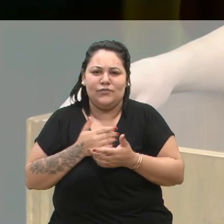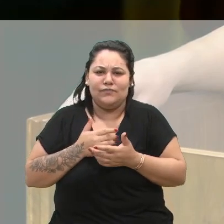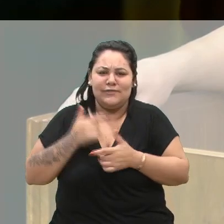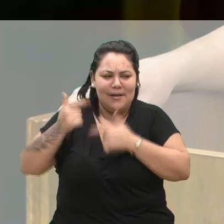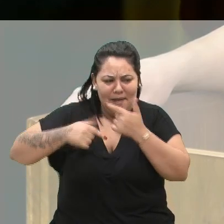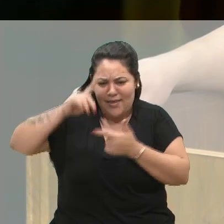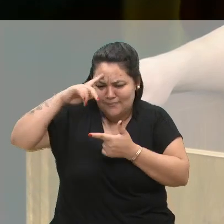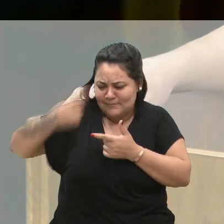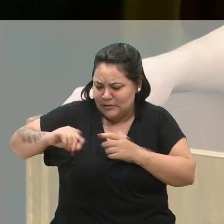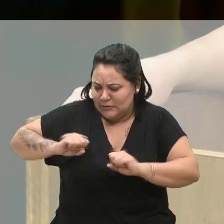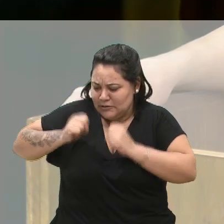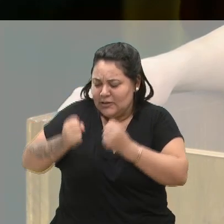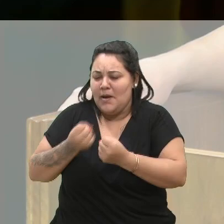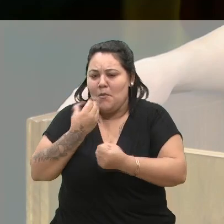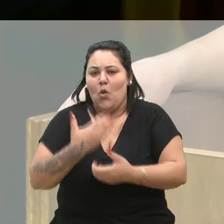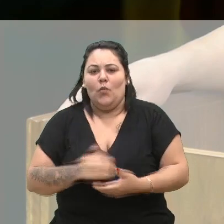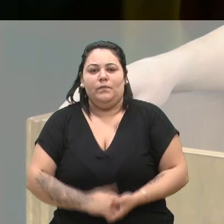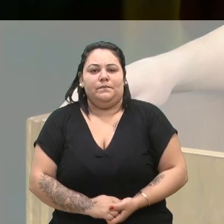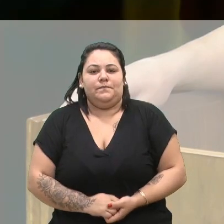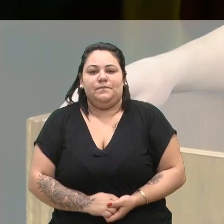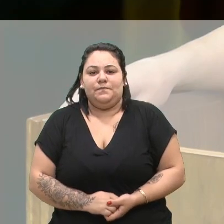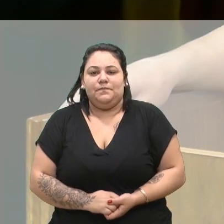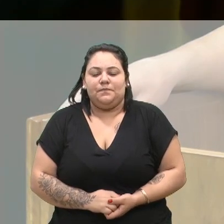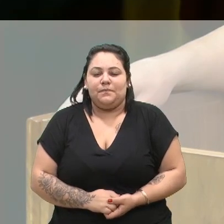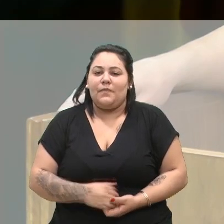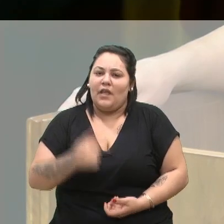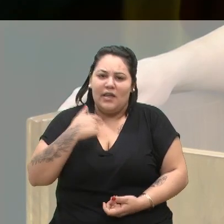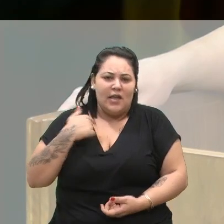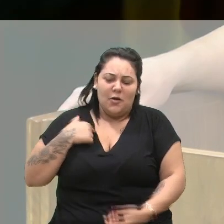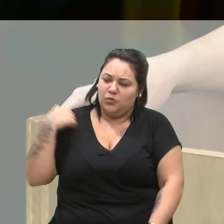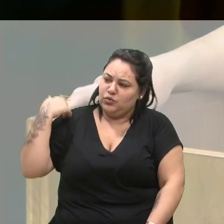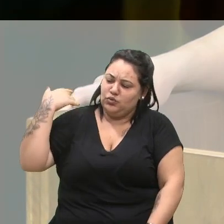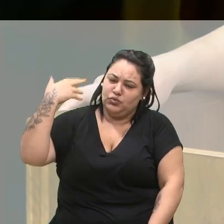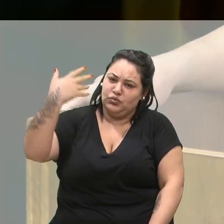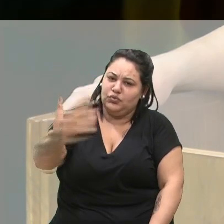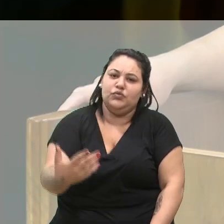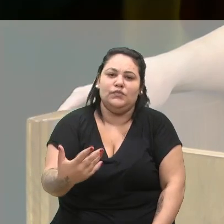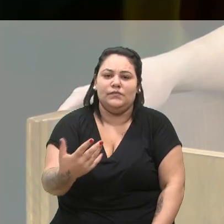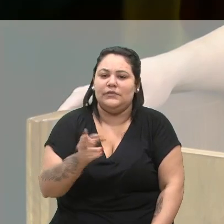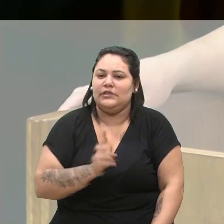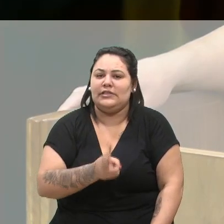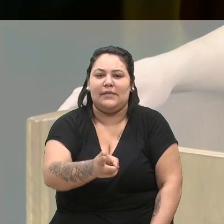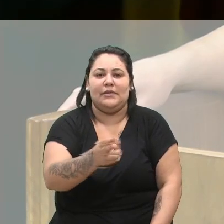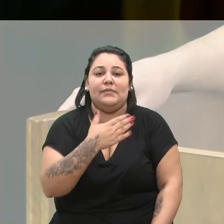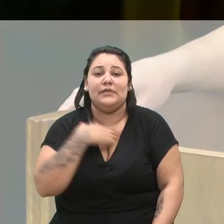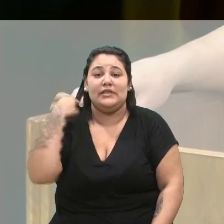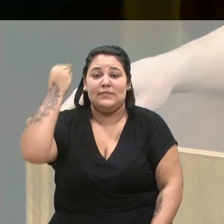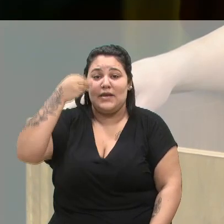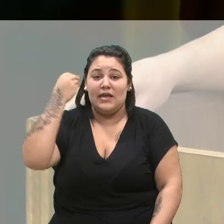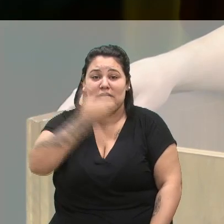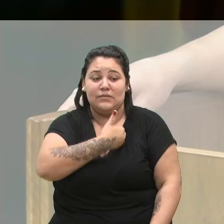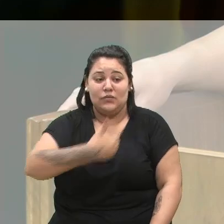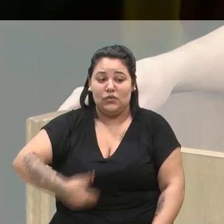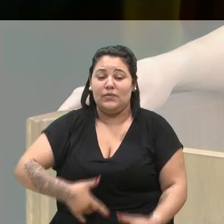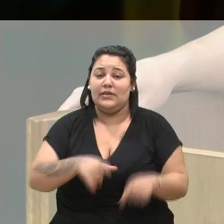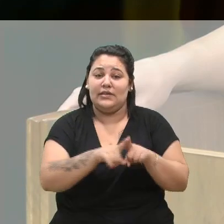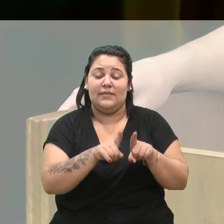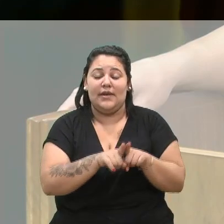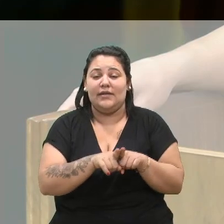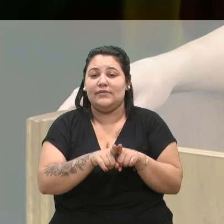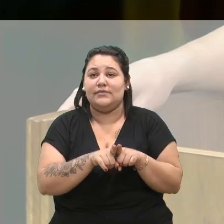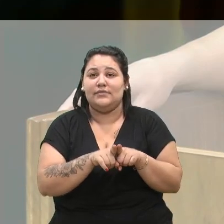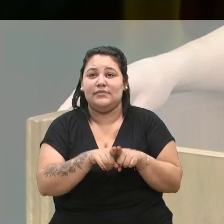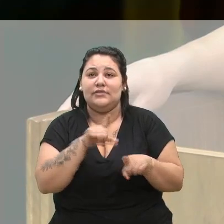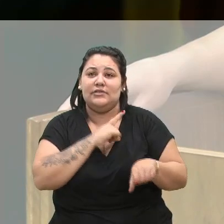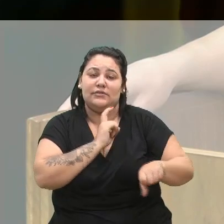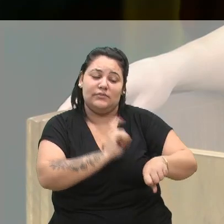bem, E foi assim ao longo de toda a minha trajetória. A minha experiência pública, embora tenha um